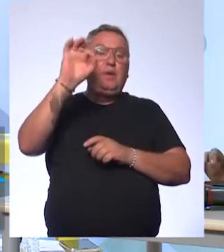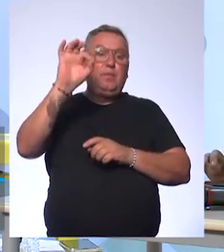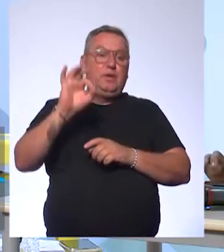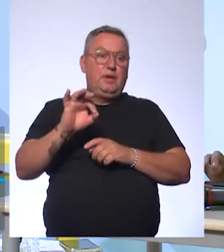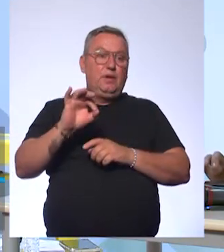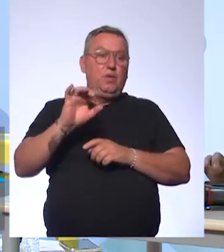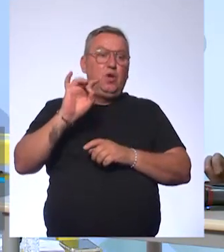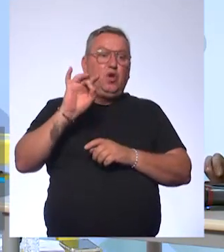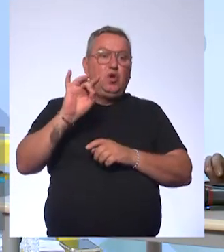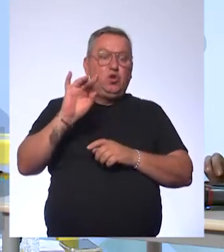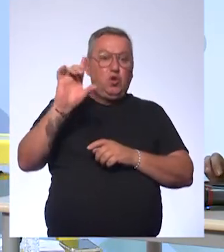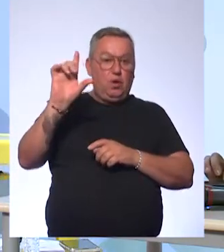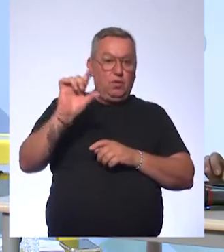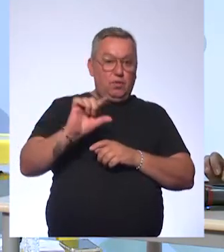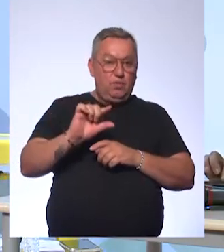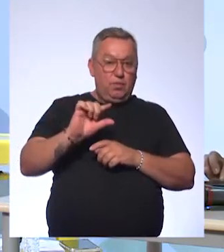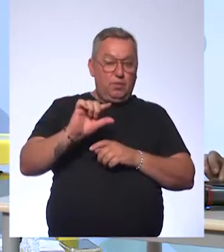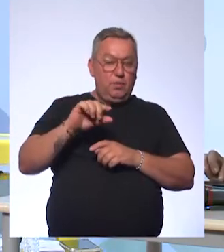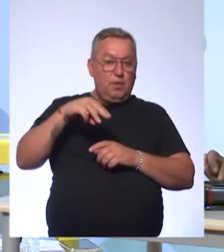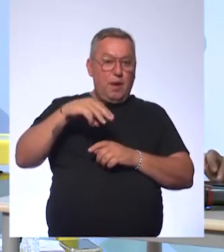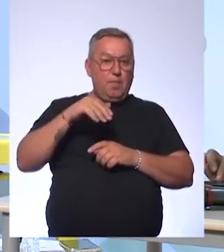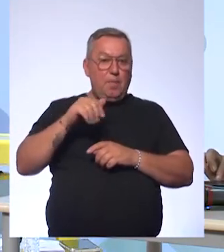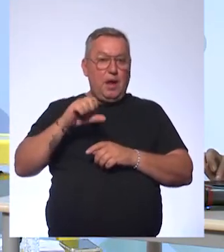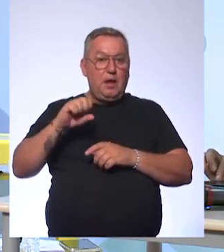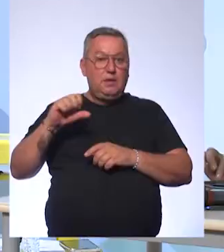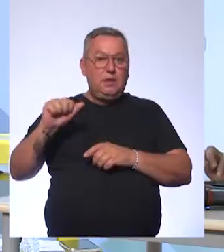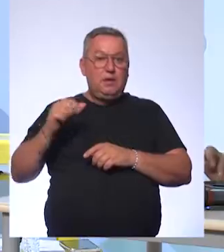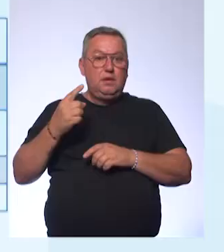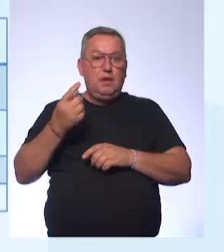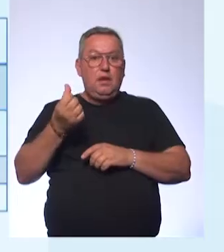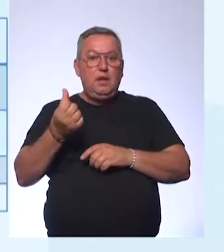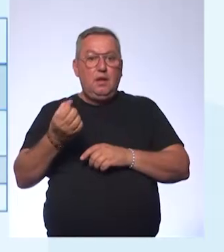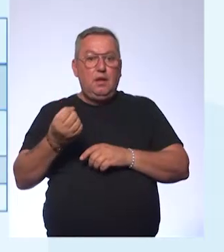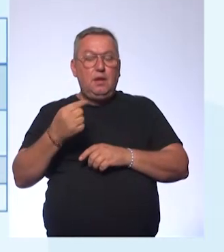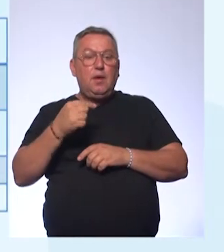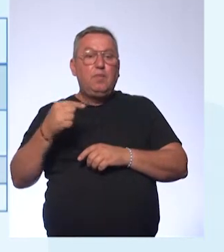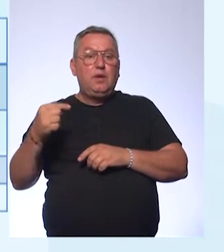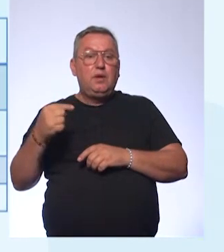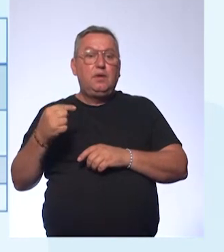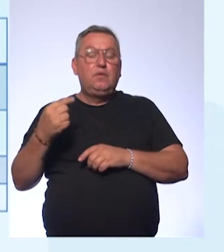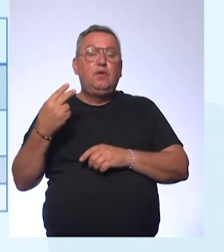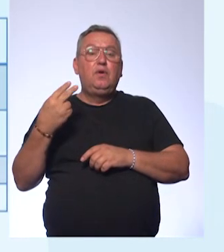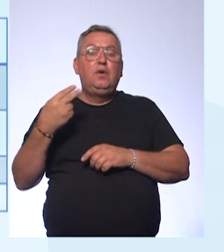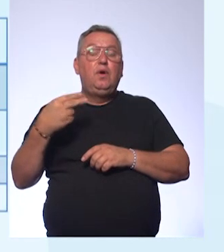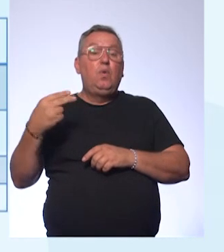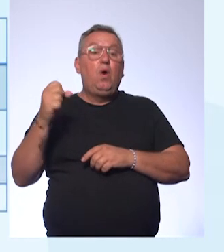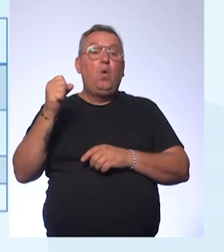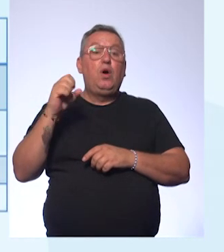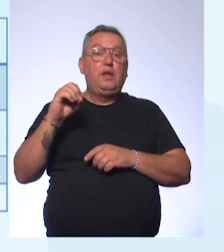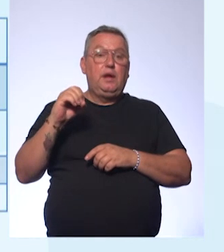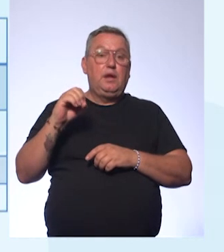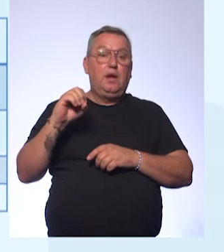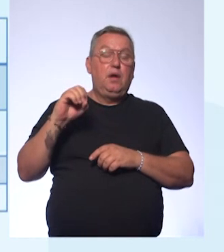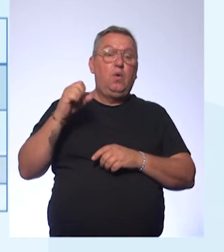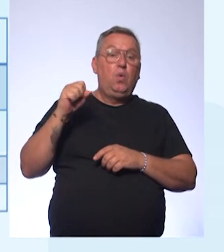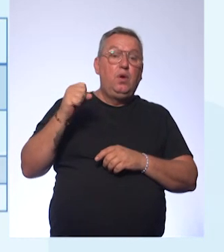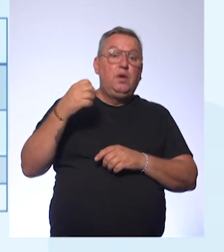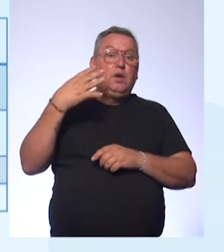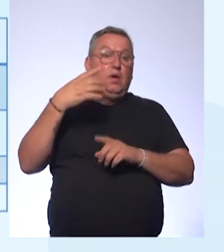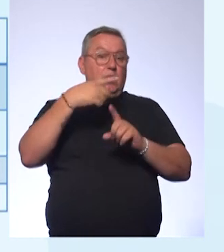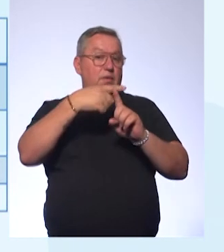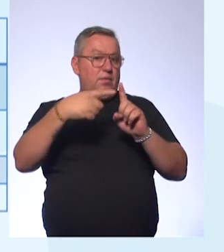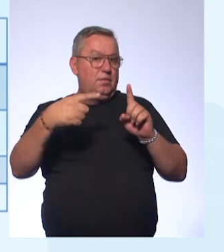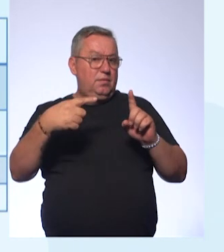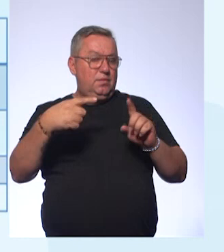só eu reduzir as massas. Aqui, 160, metade, igual a 80. 84,